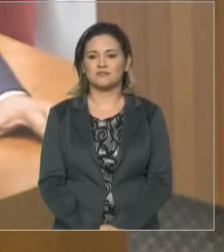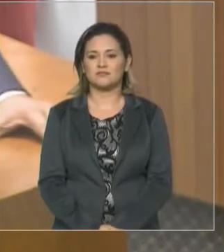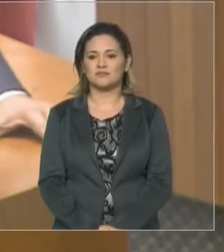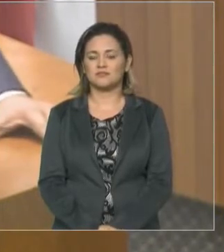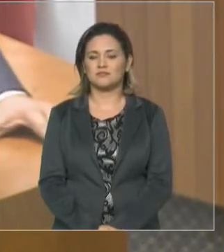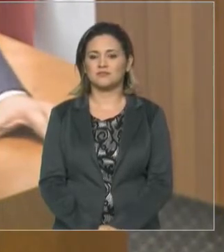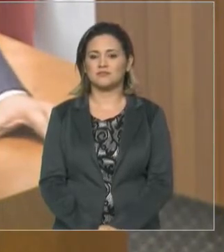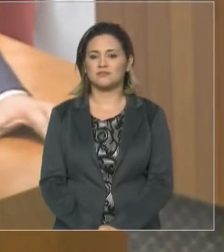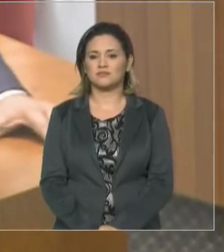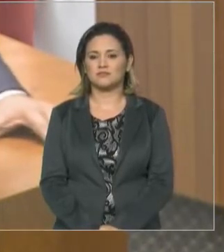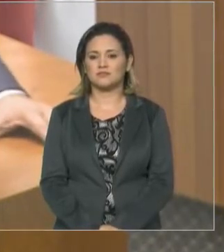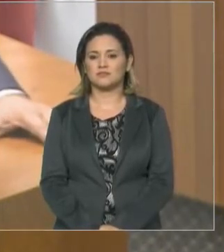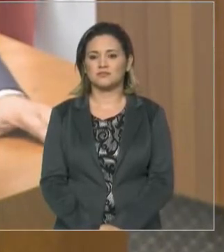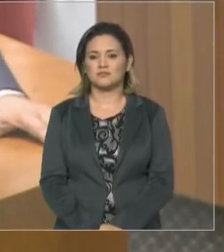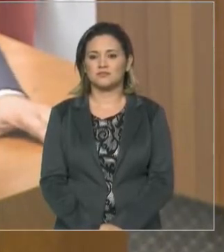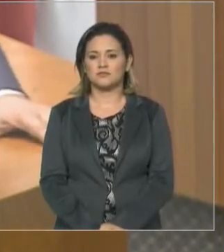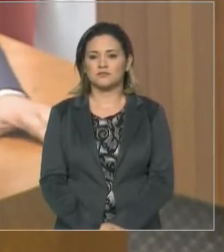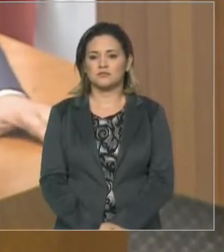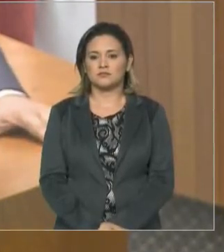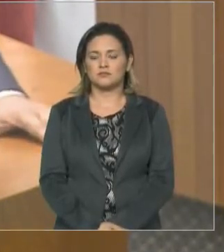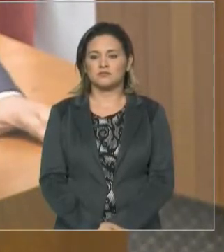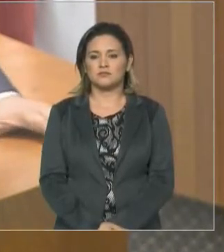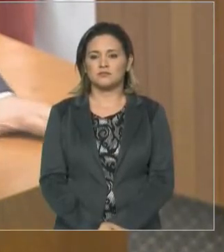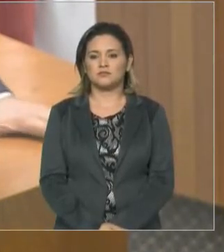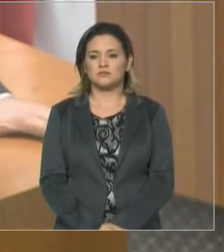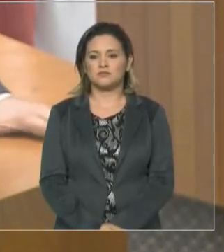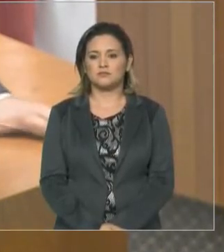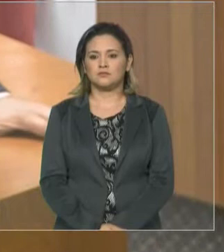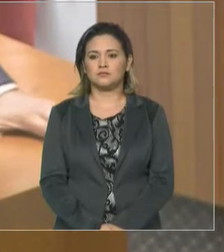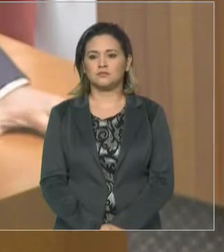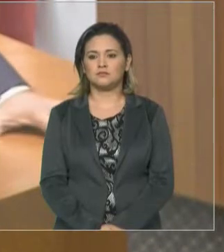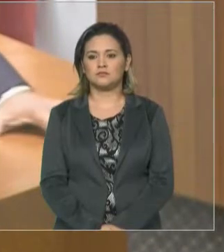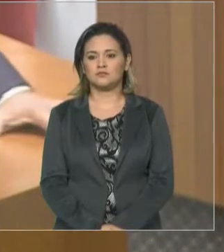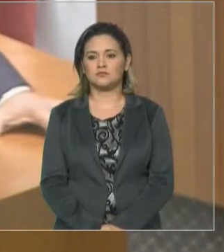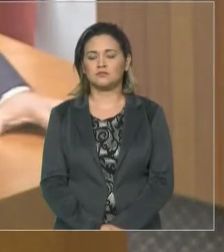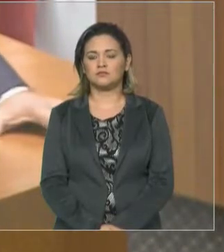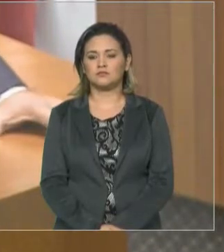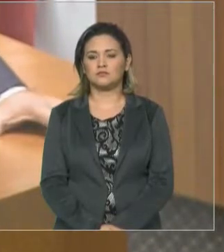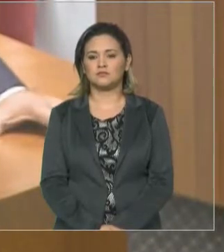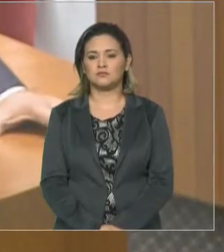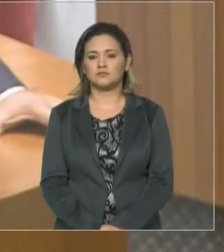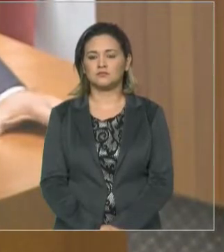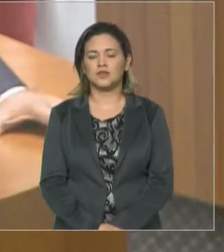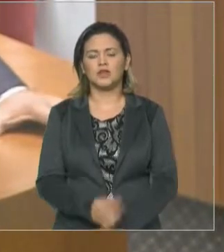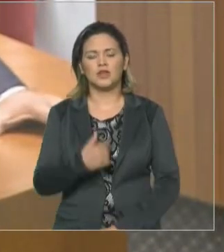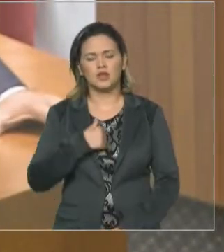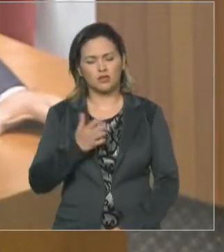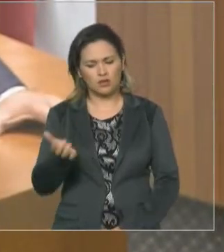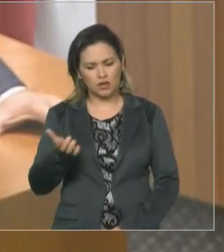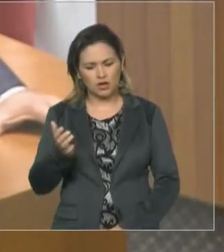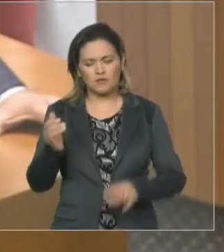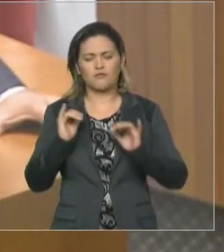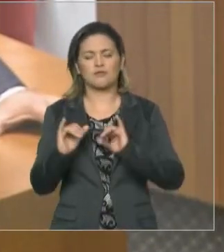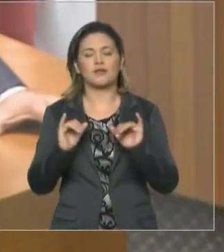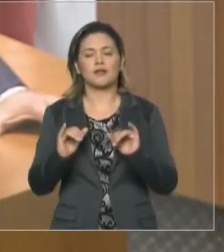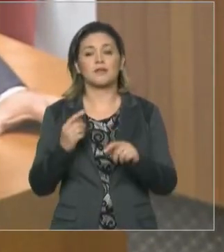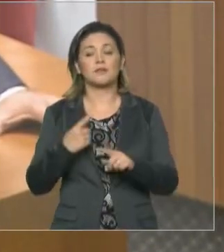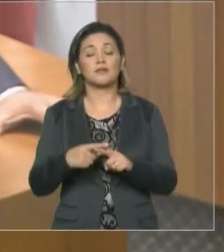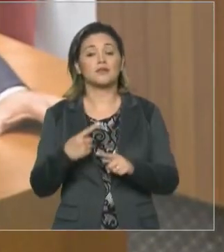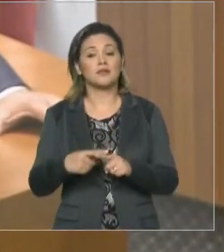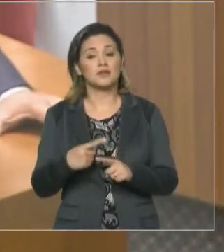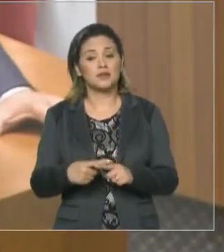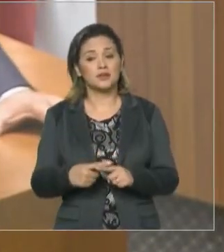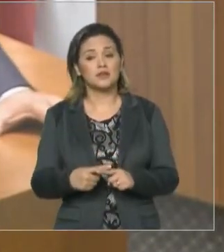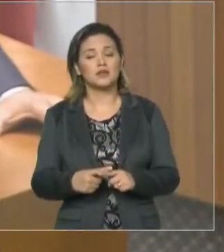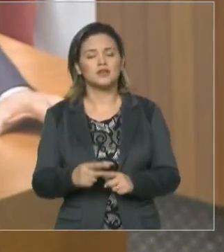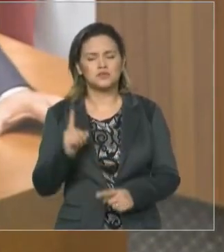de destacar, presidente, porque com todas as dificuldades, enfrentando times